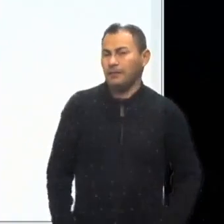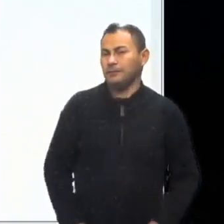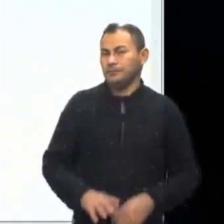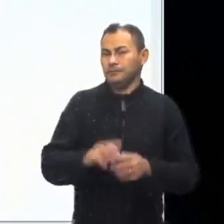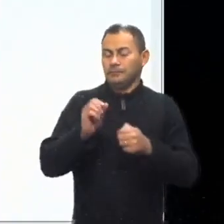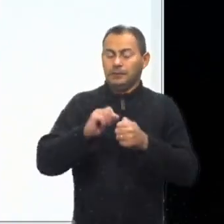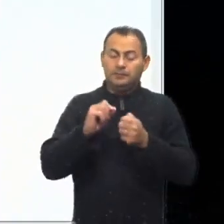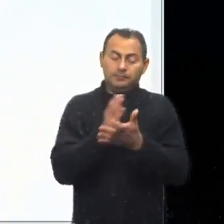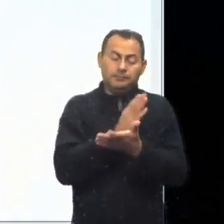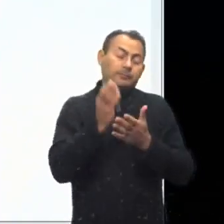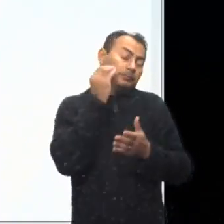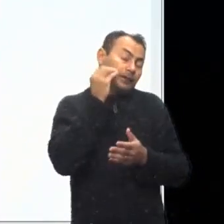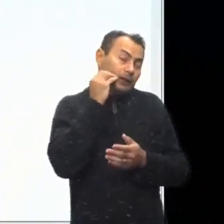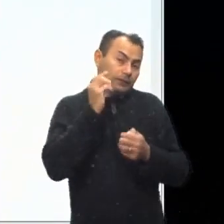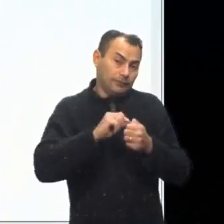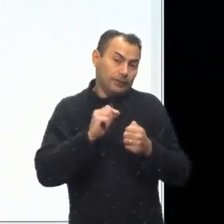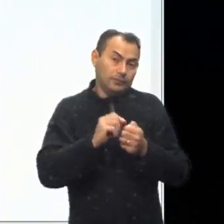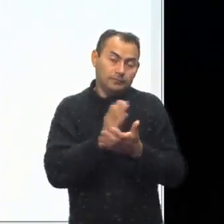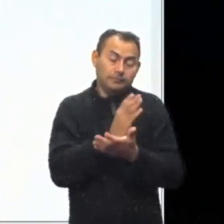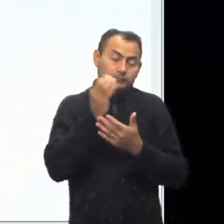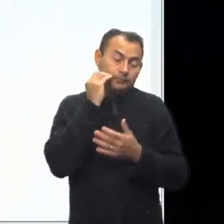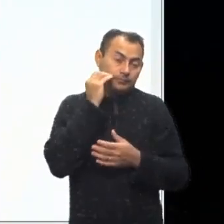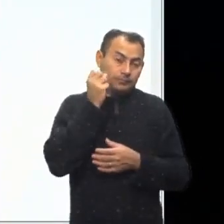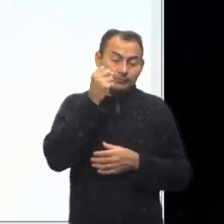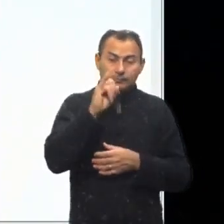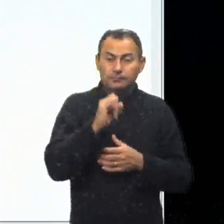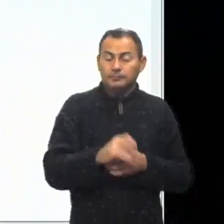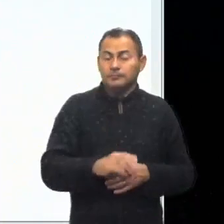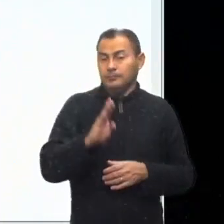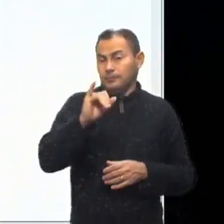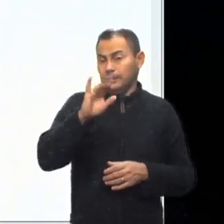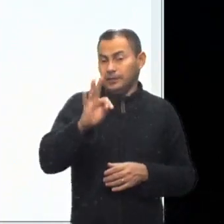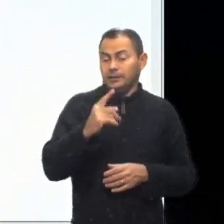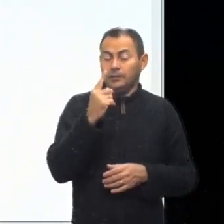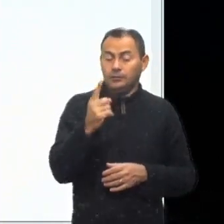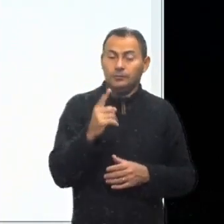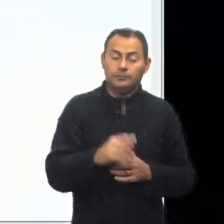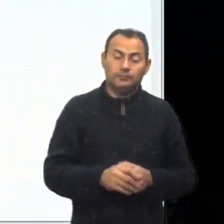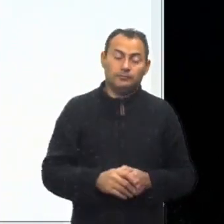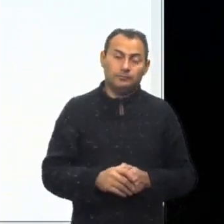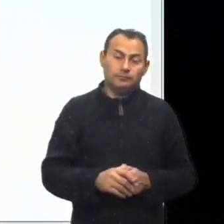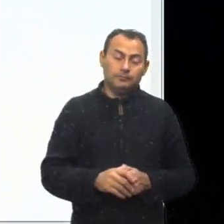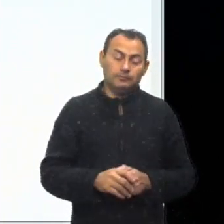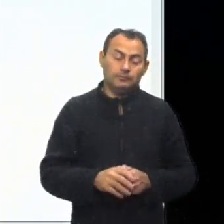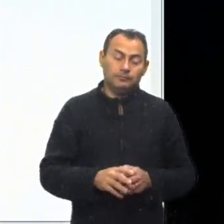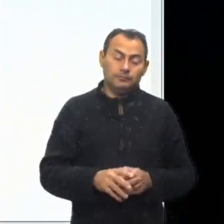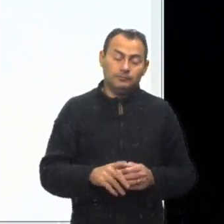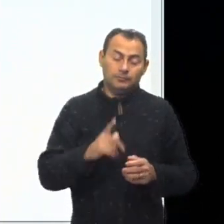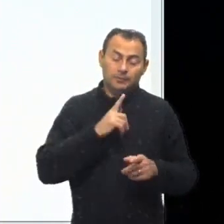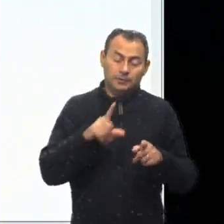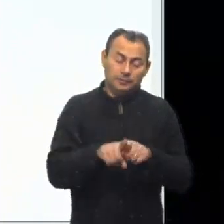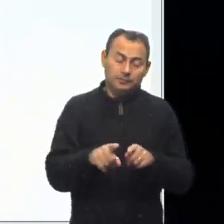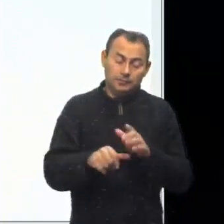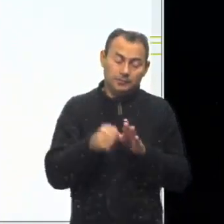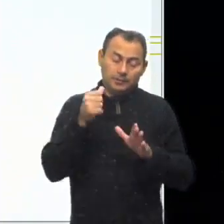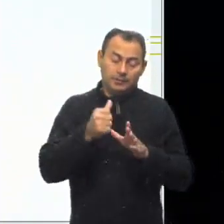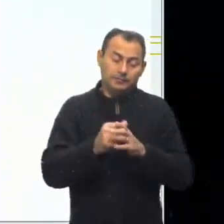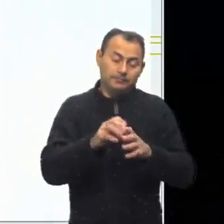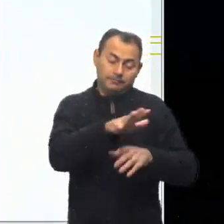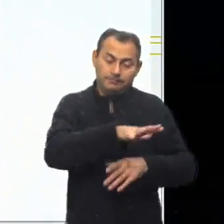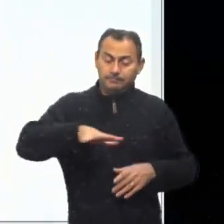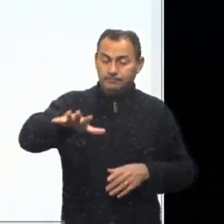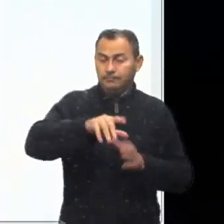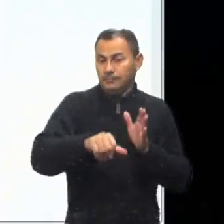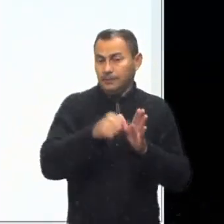Então, ele faz alguns testes. Se o bit for 1 e ele estiver no primeiro espaço também,